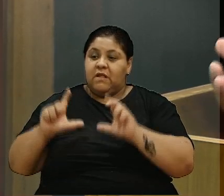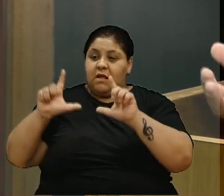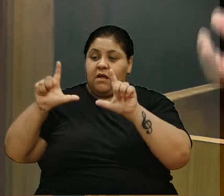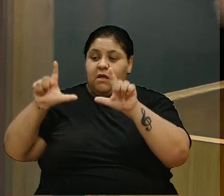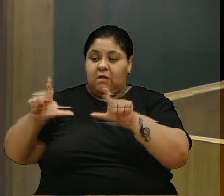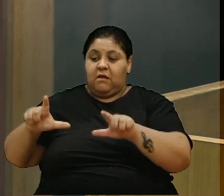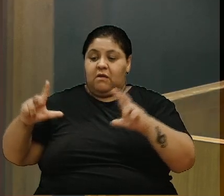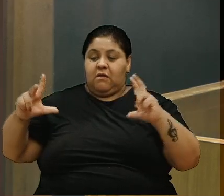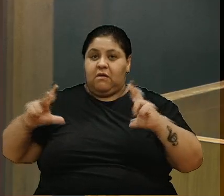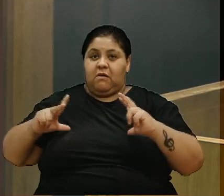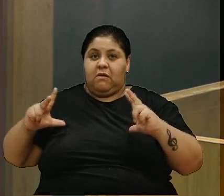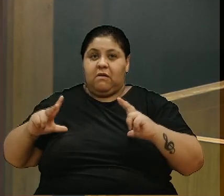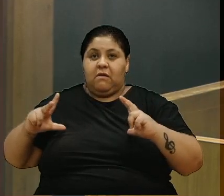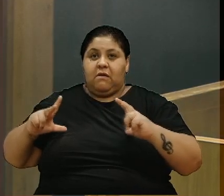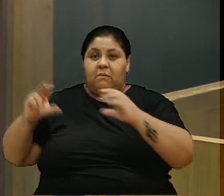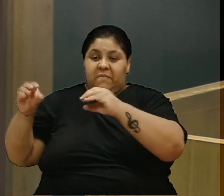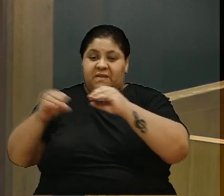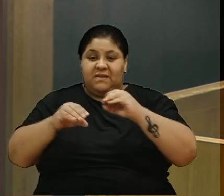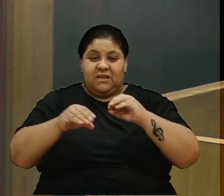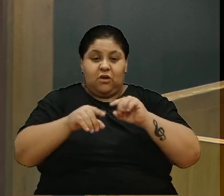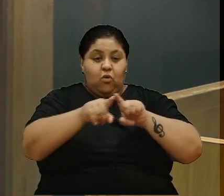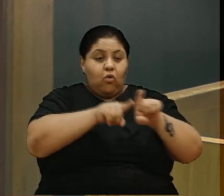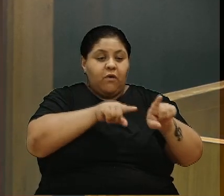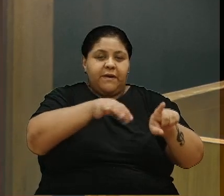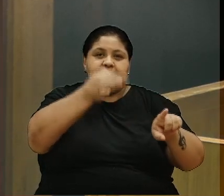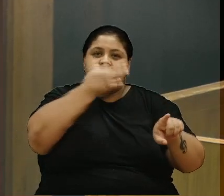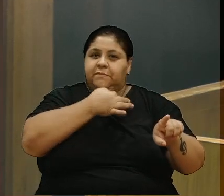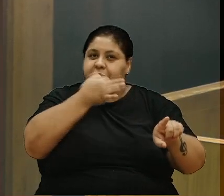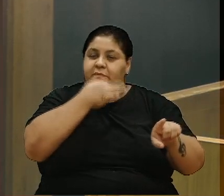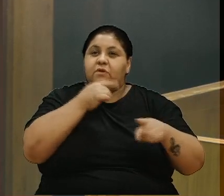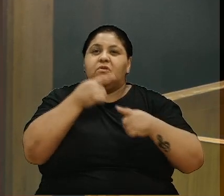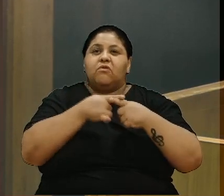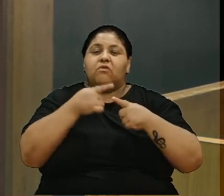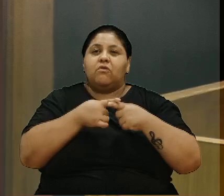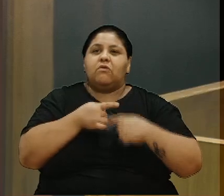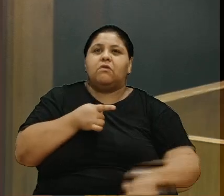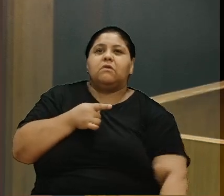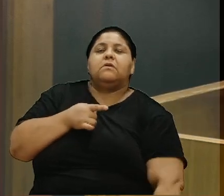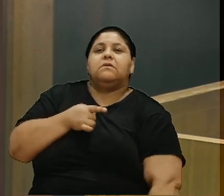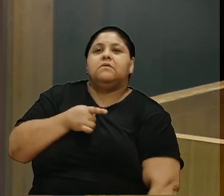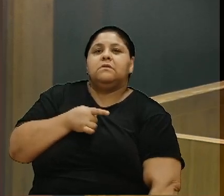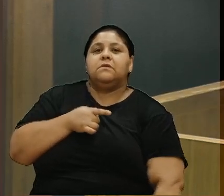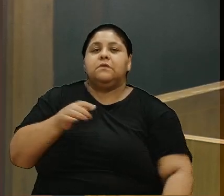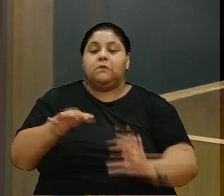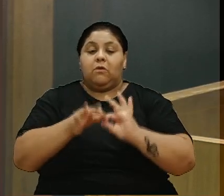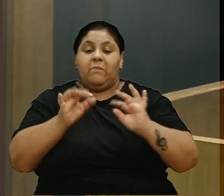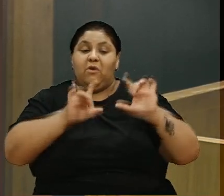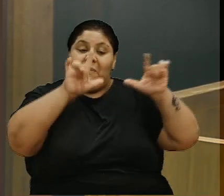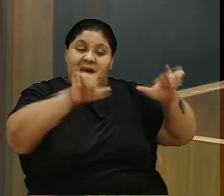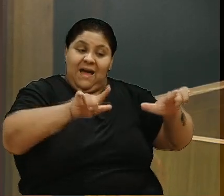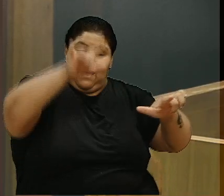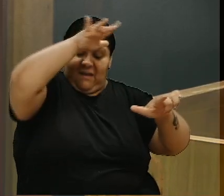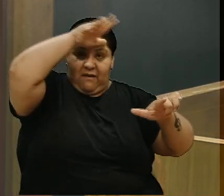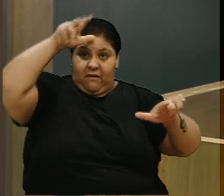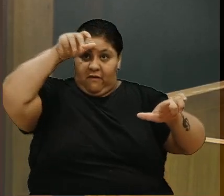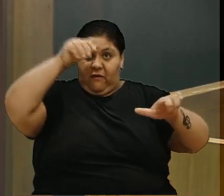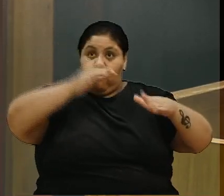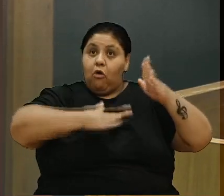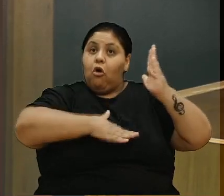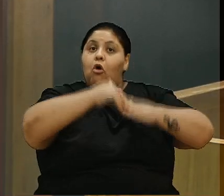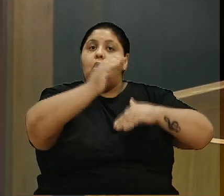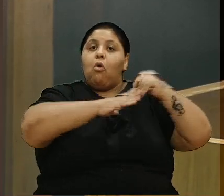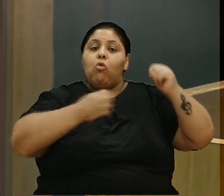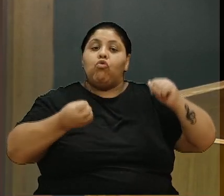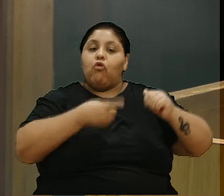para trazer maior concorrência para o município de Caxias do Sul. Por que a gente não dispõe uma área municipal para que construa-se um